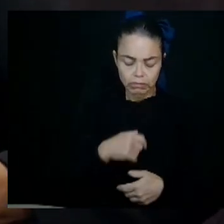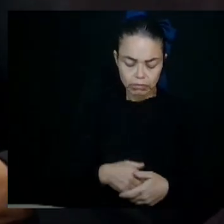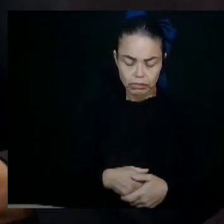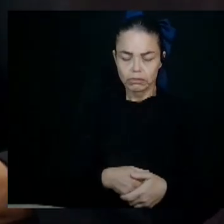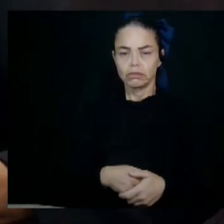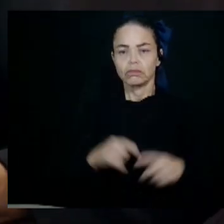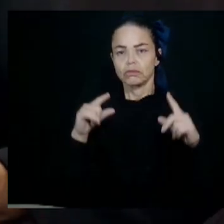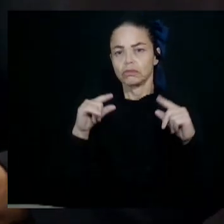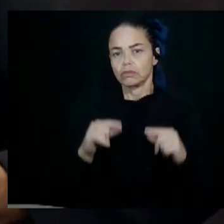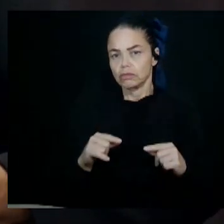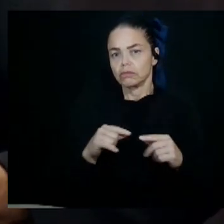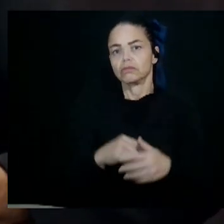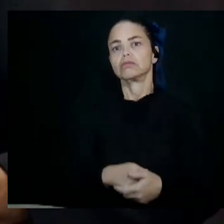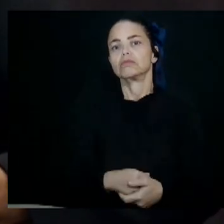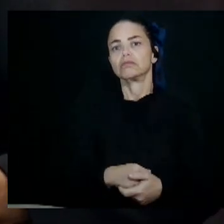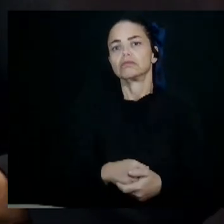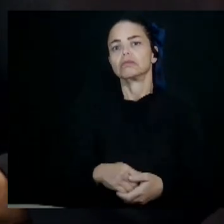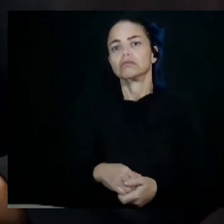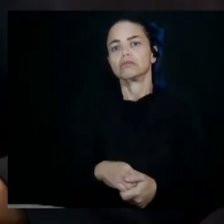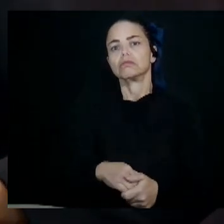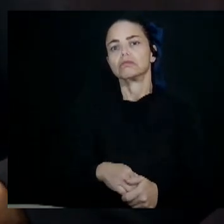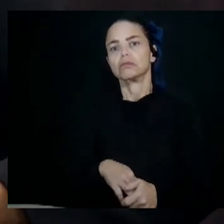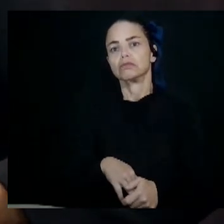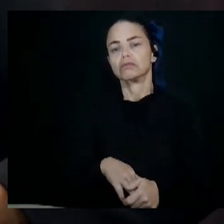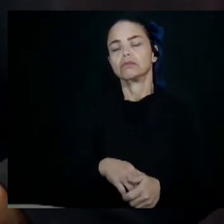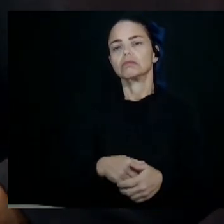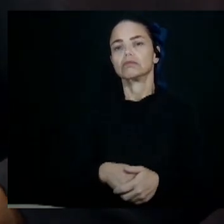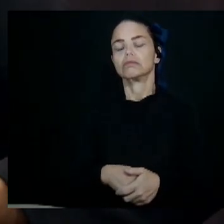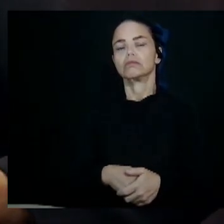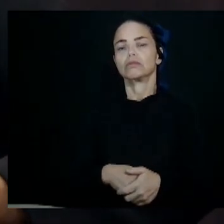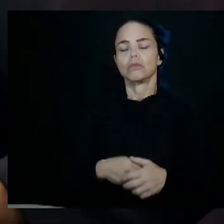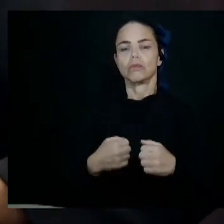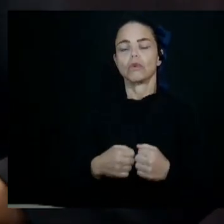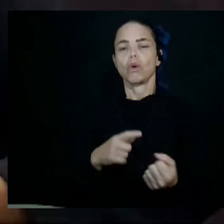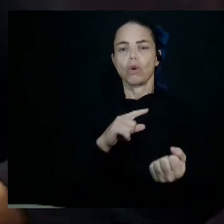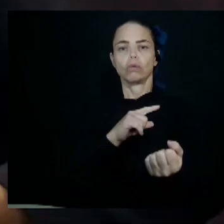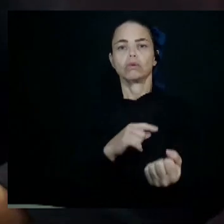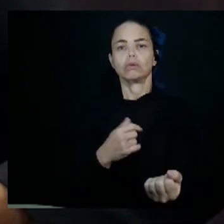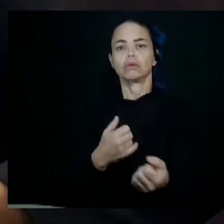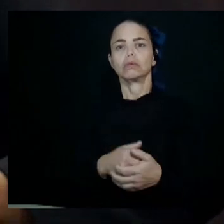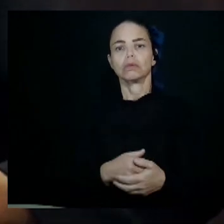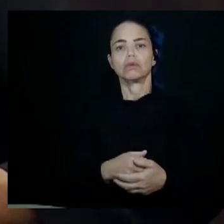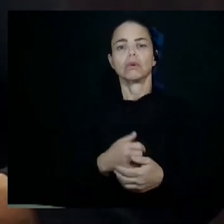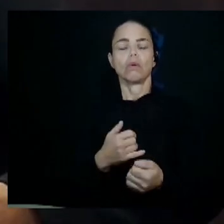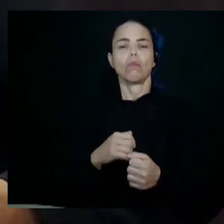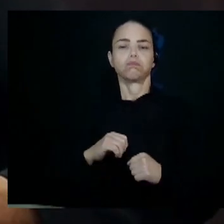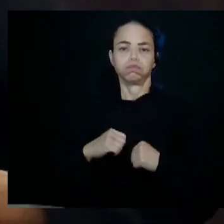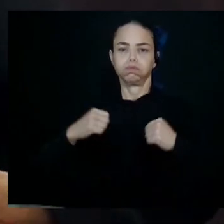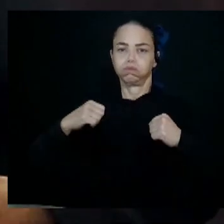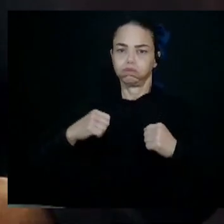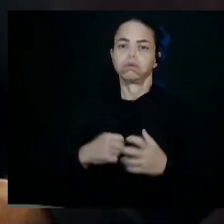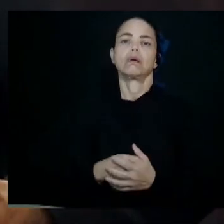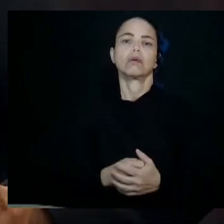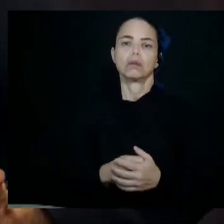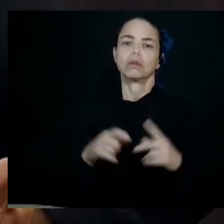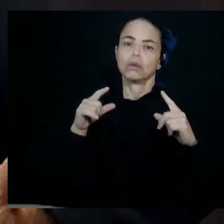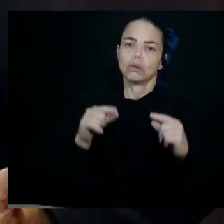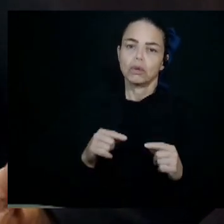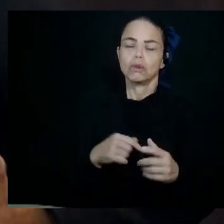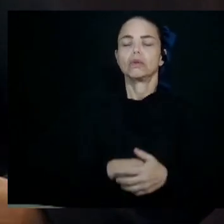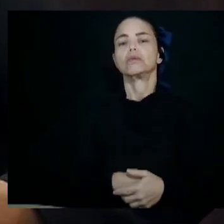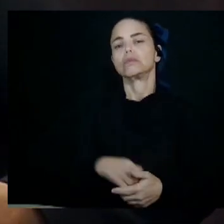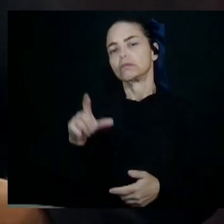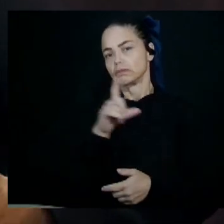redução da risco de obesidade ou redução da obesidade, Sim. né? Lógico,